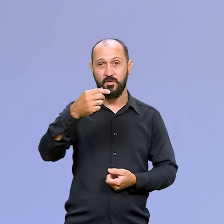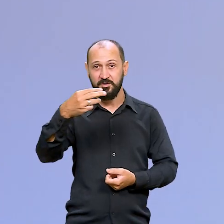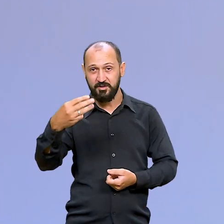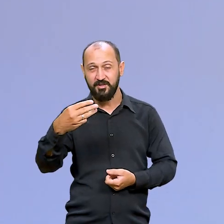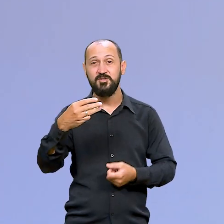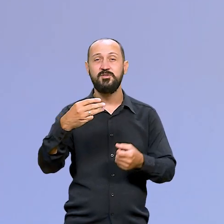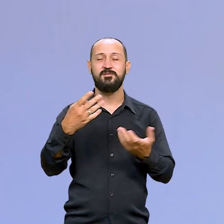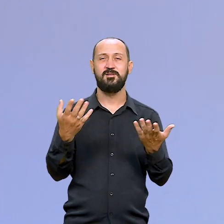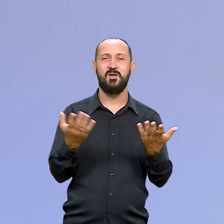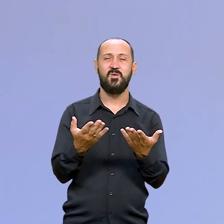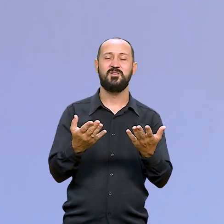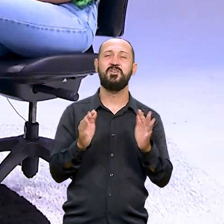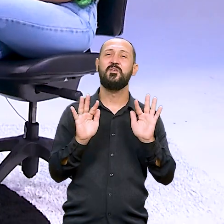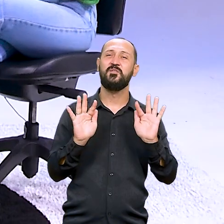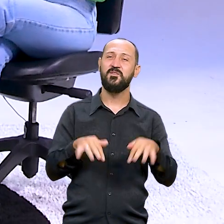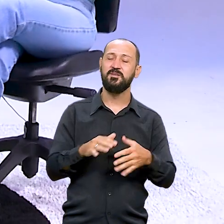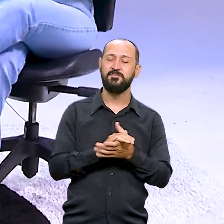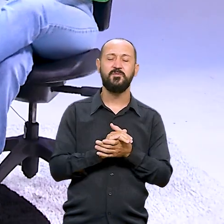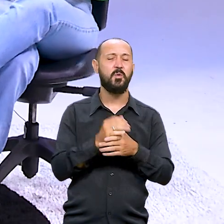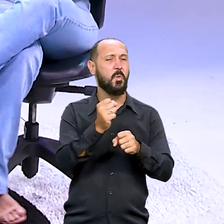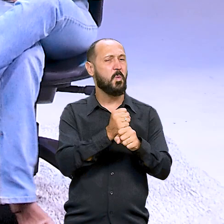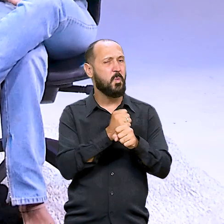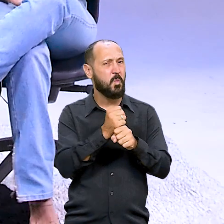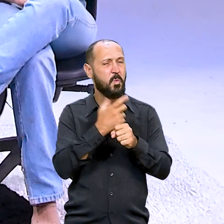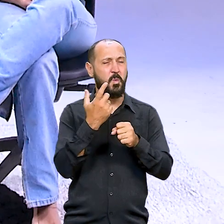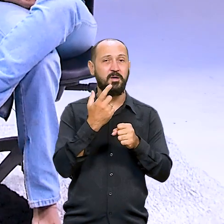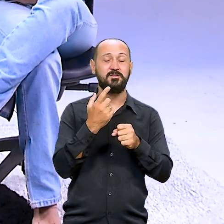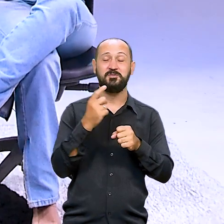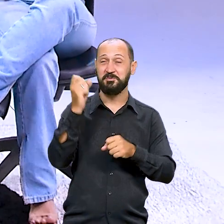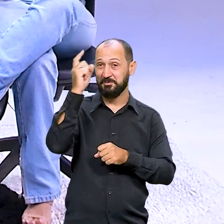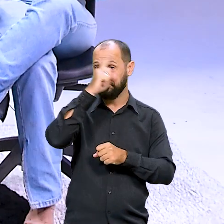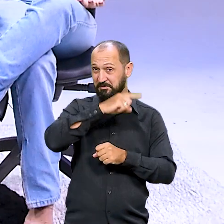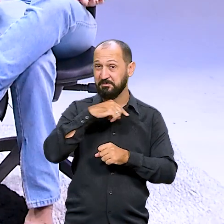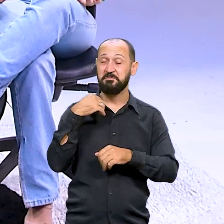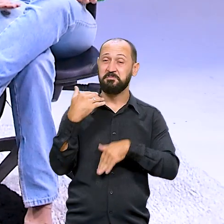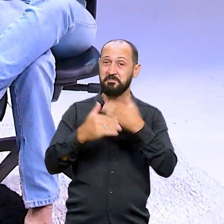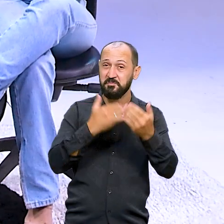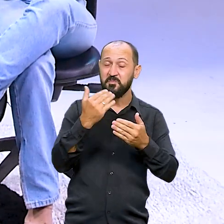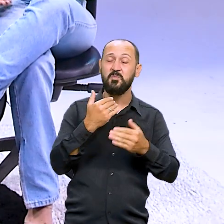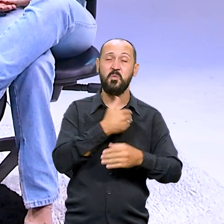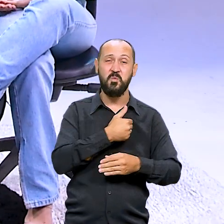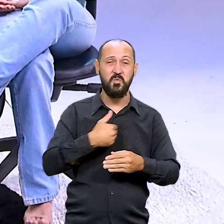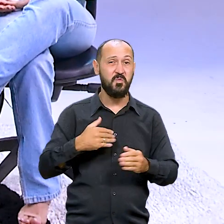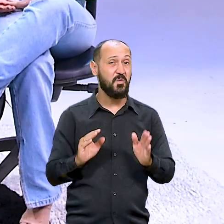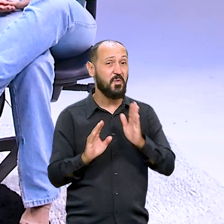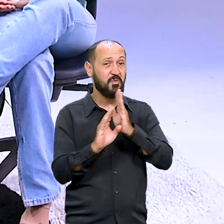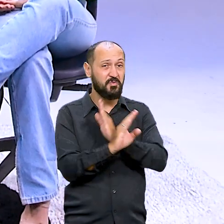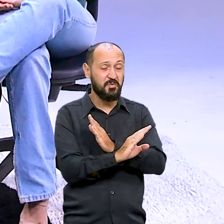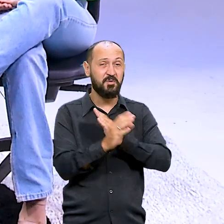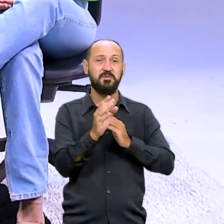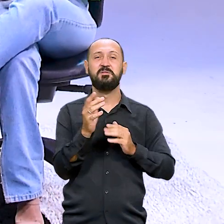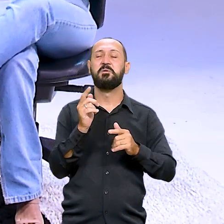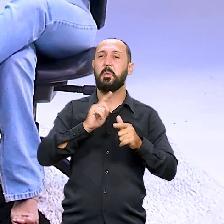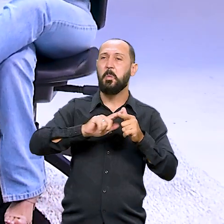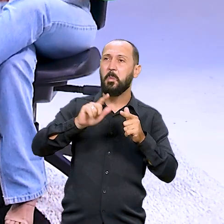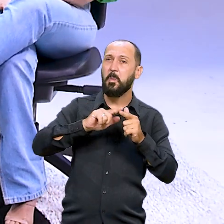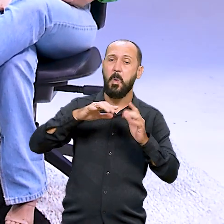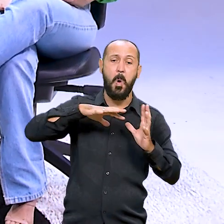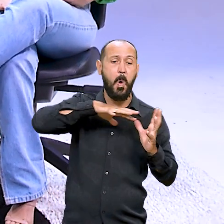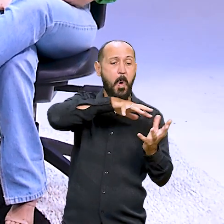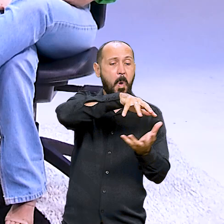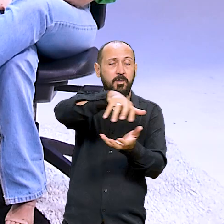2023 já acabou e foi um ano marcado por grandes desafios trocas de governos